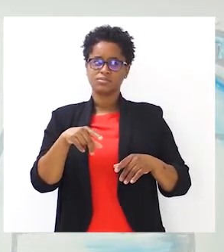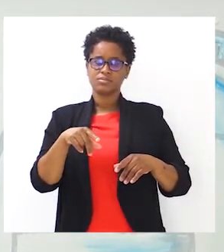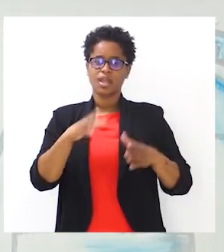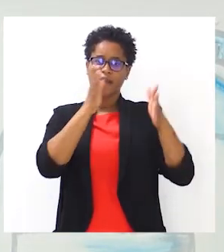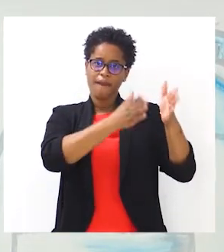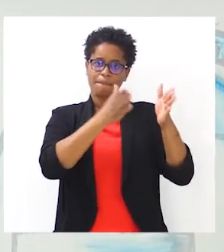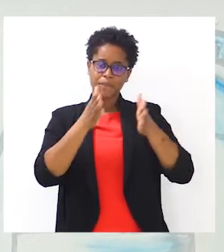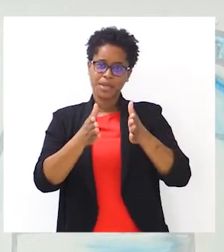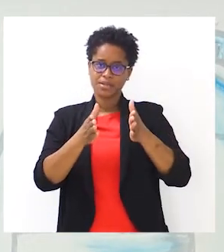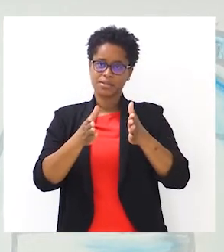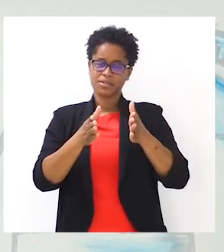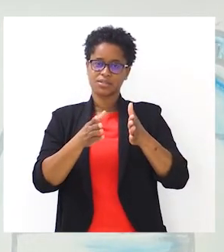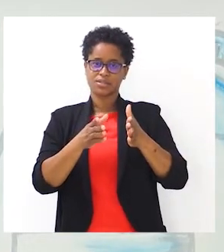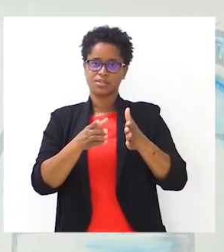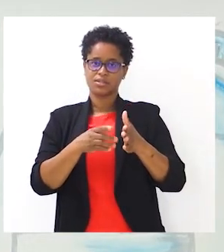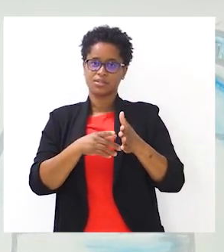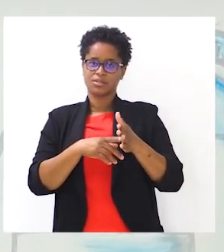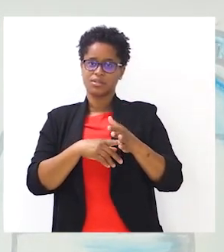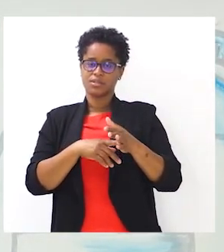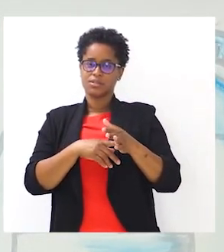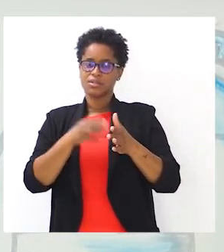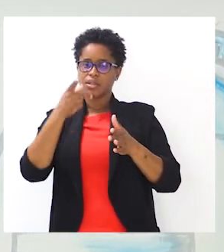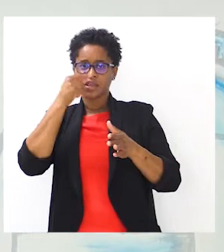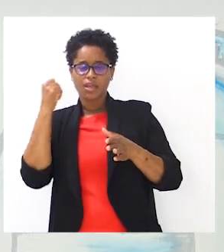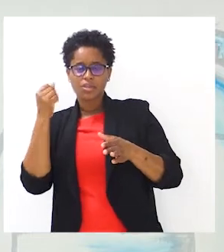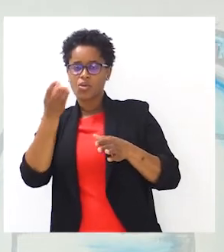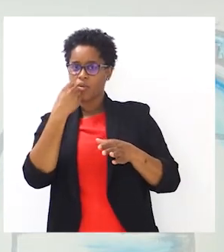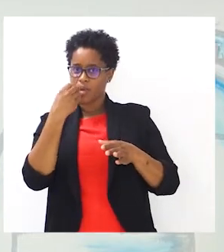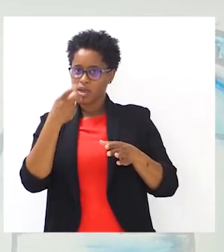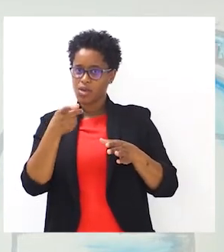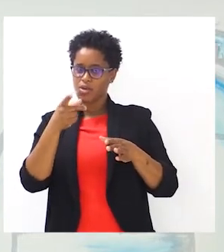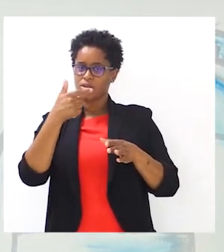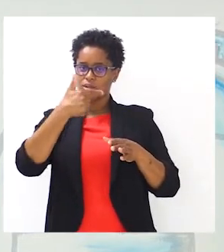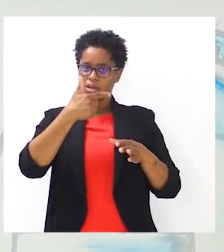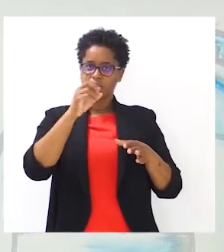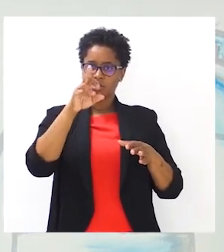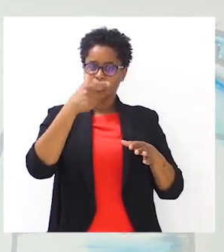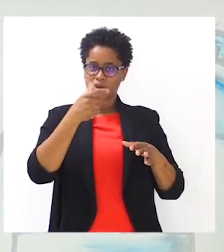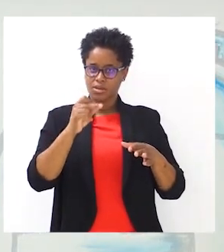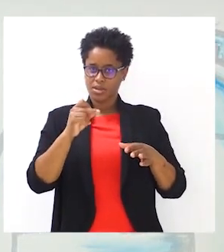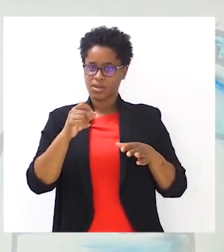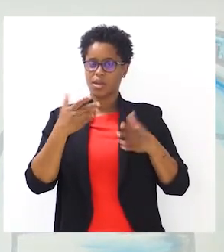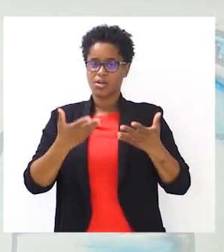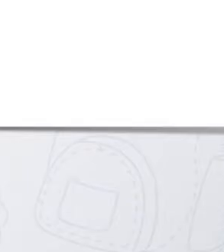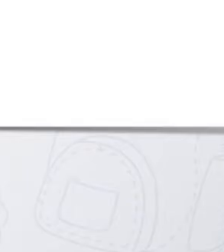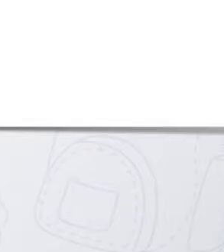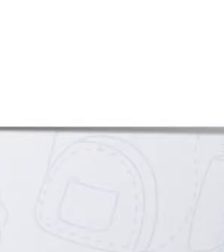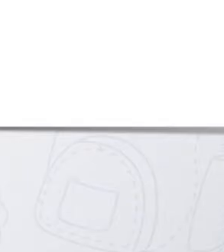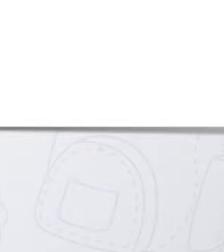às partes que eles comeram, não é? Da torta? Então vamos lá ver.